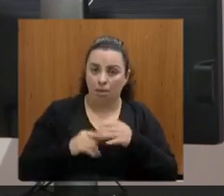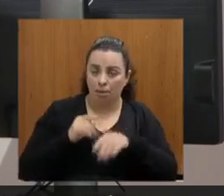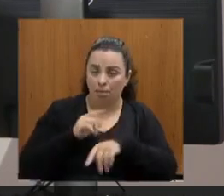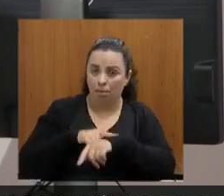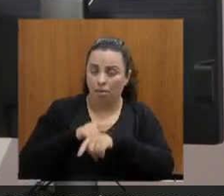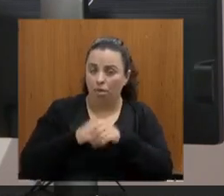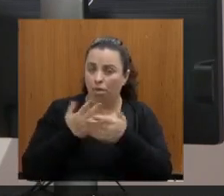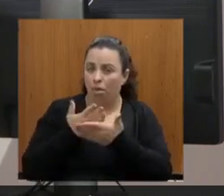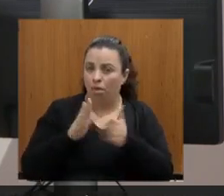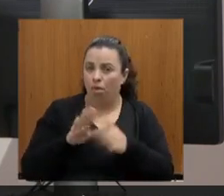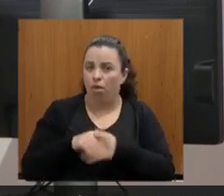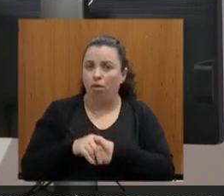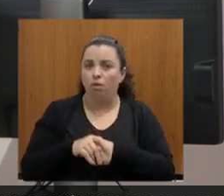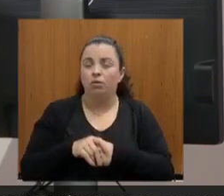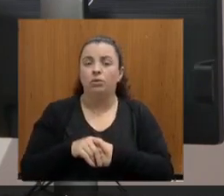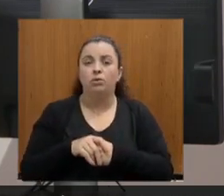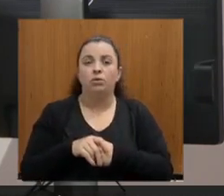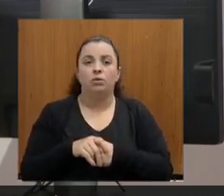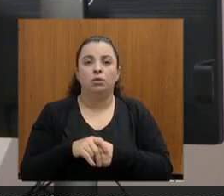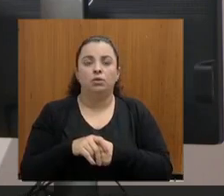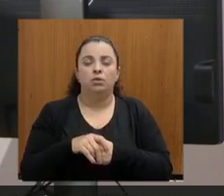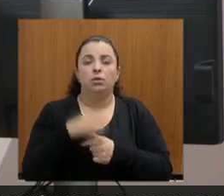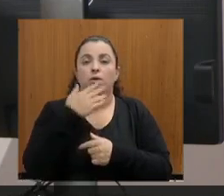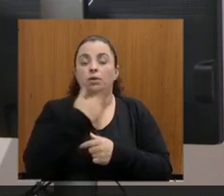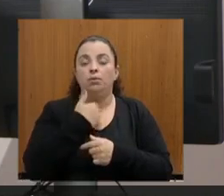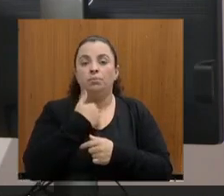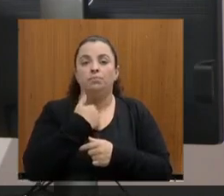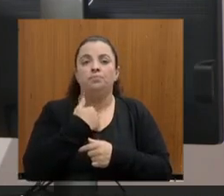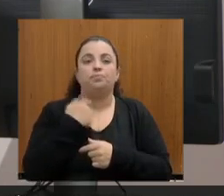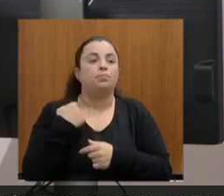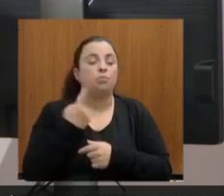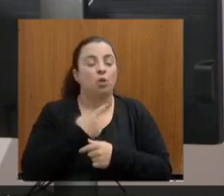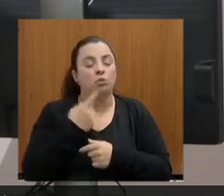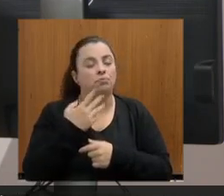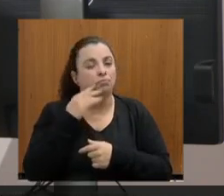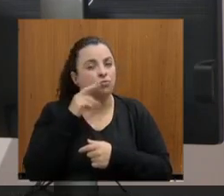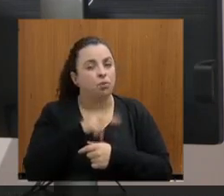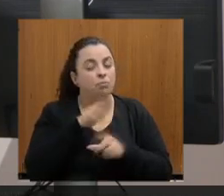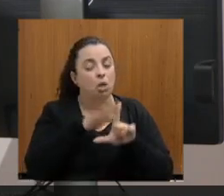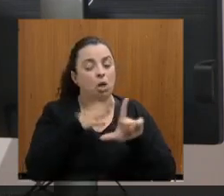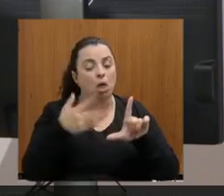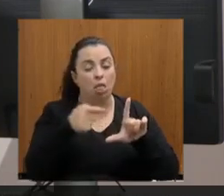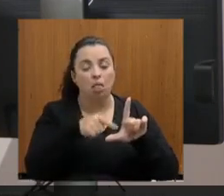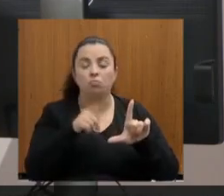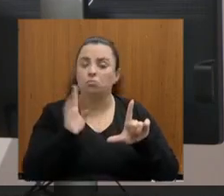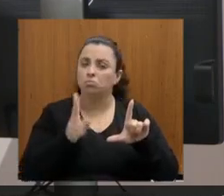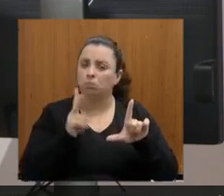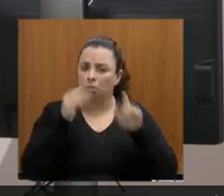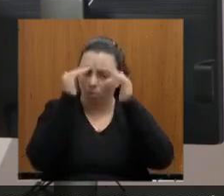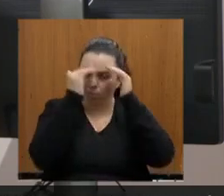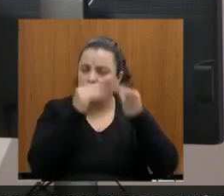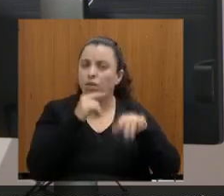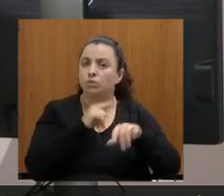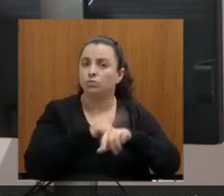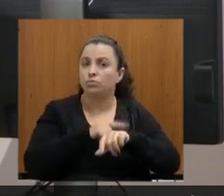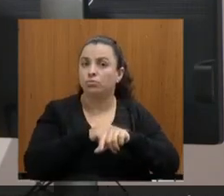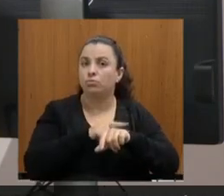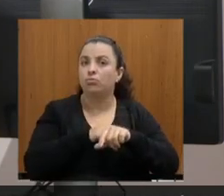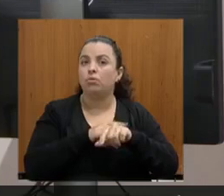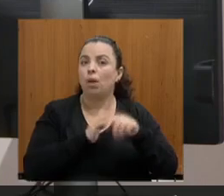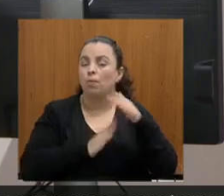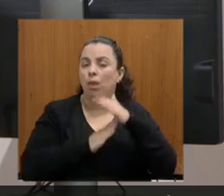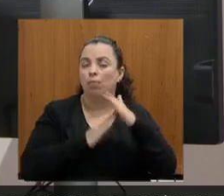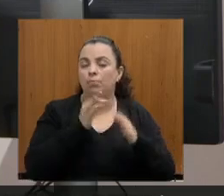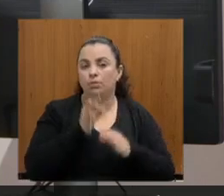hoje a gente percebe aqui esses programas têm sido cumprido então é para estar parabenizar e também chama atenção solicitar